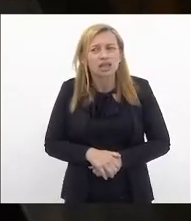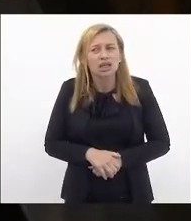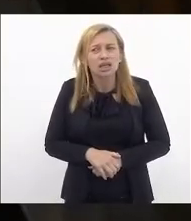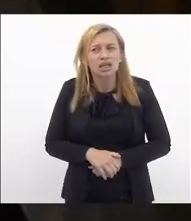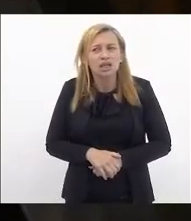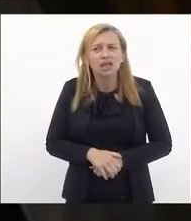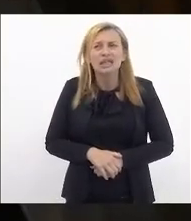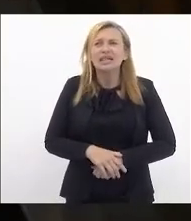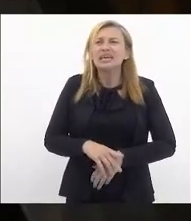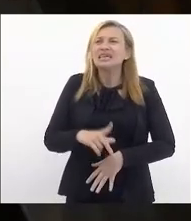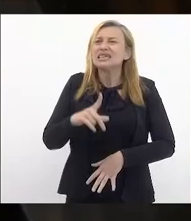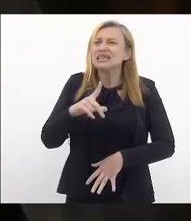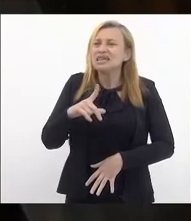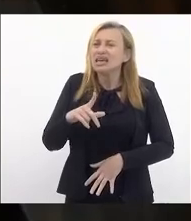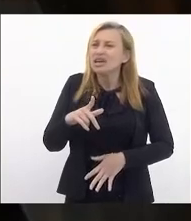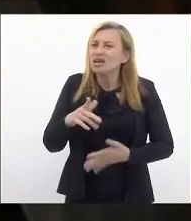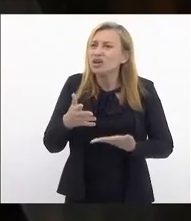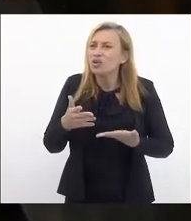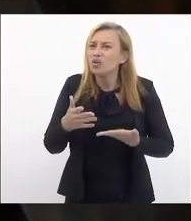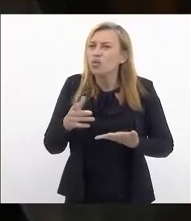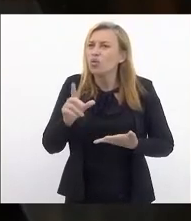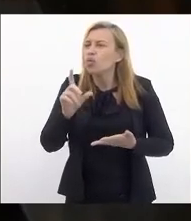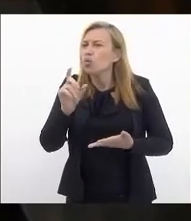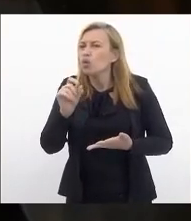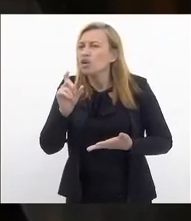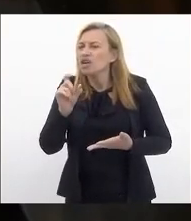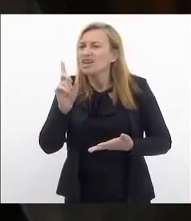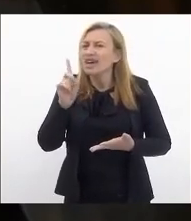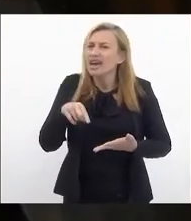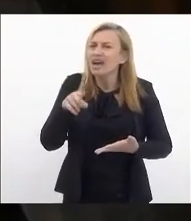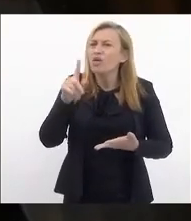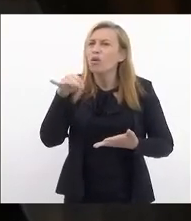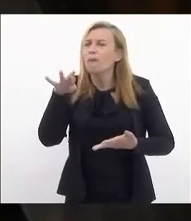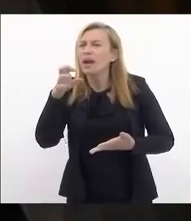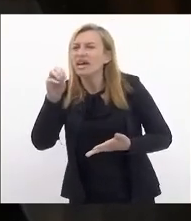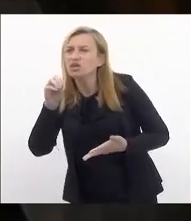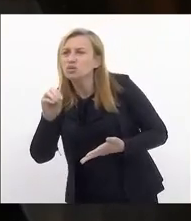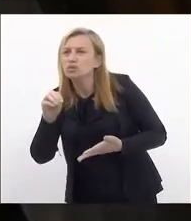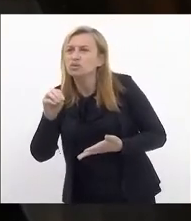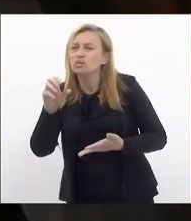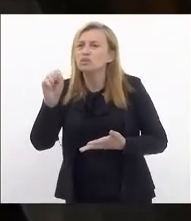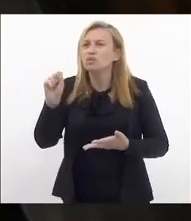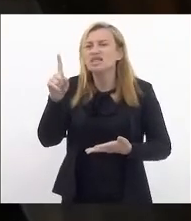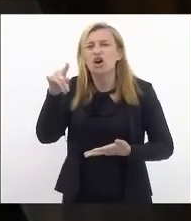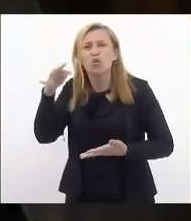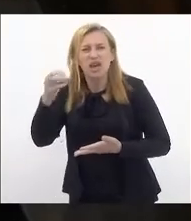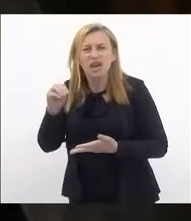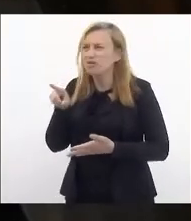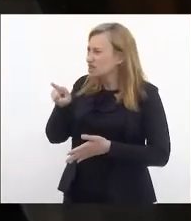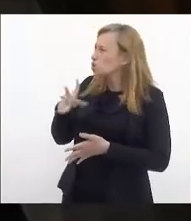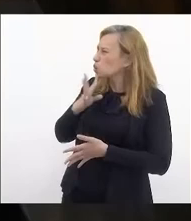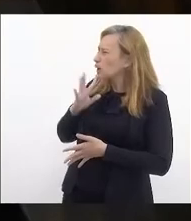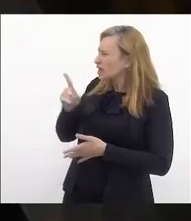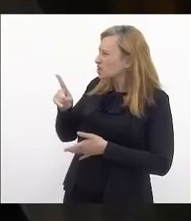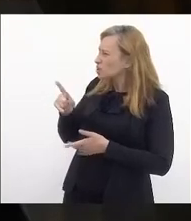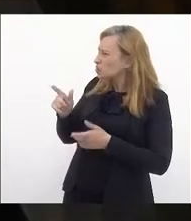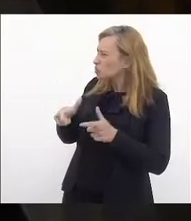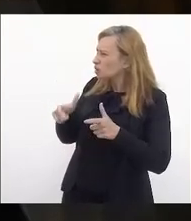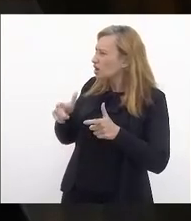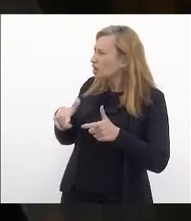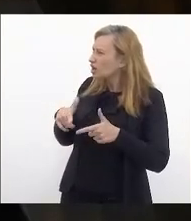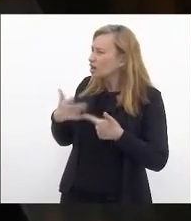alguém faz ideia do que é o complexo do Salgueiro acho que muitas pessoas não fazem ideia